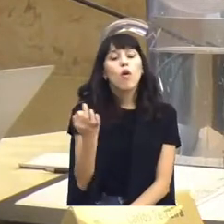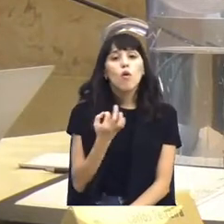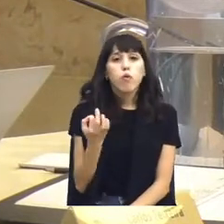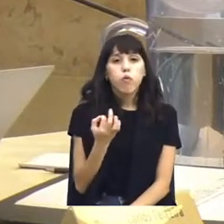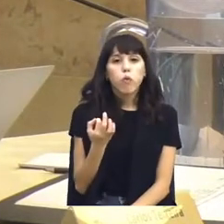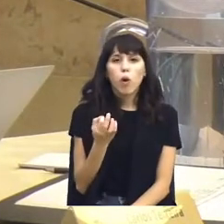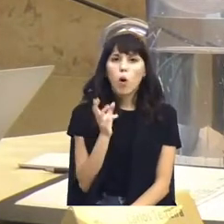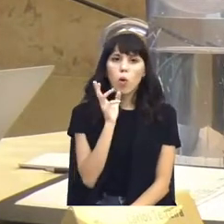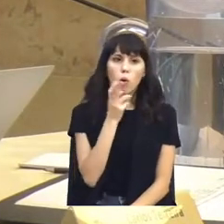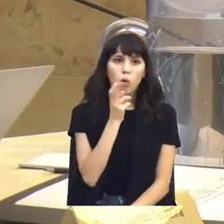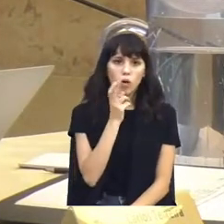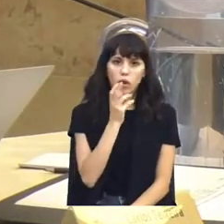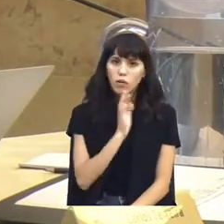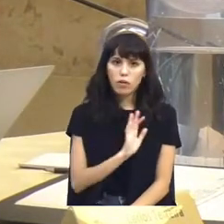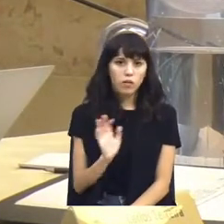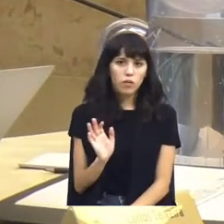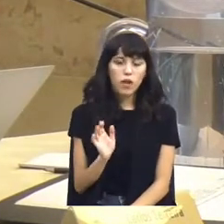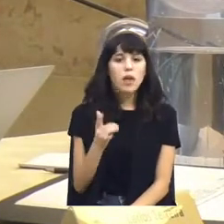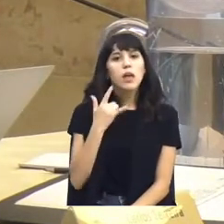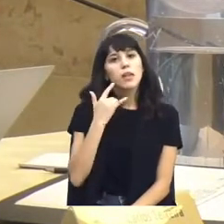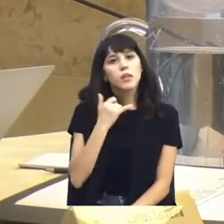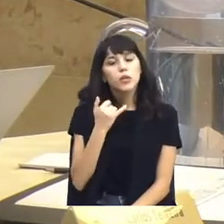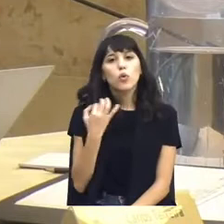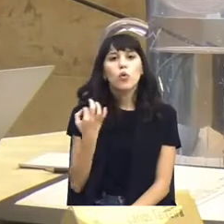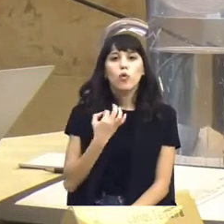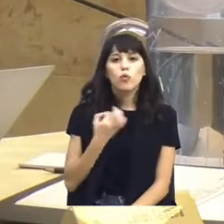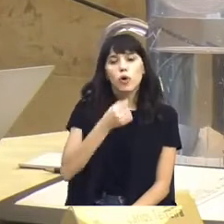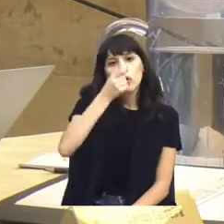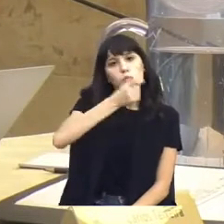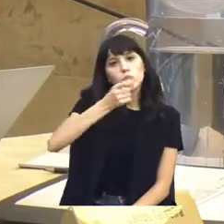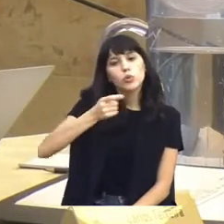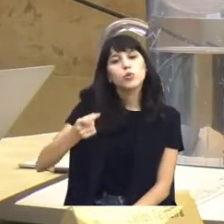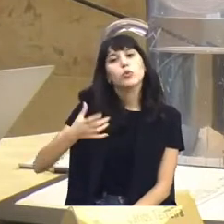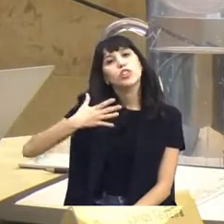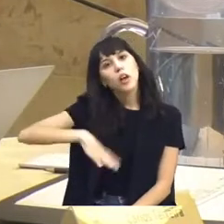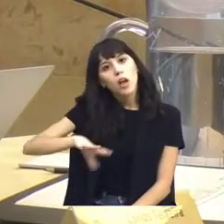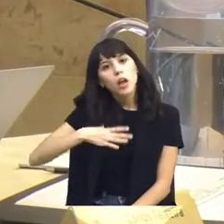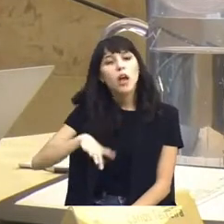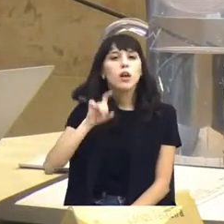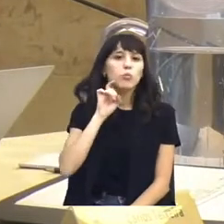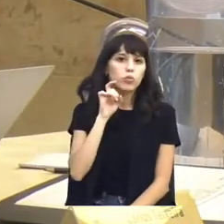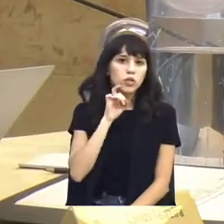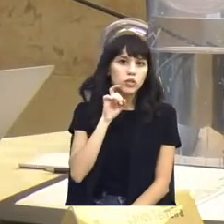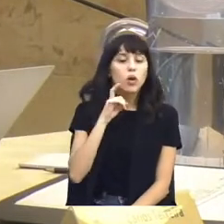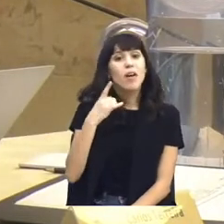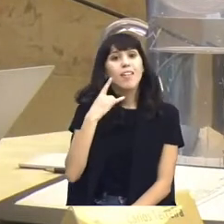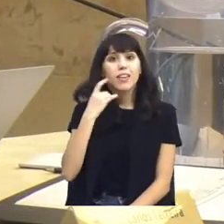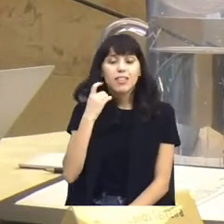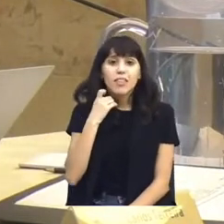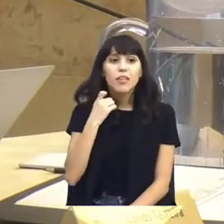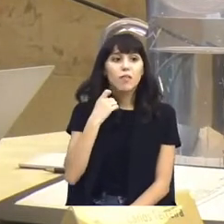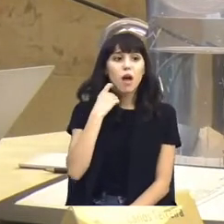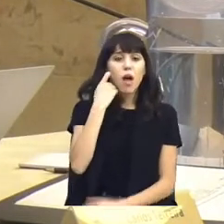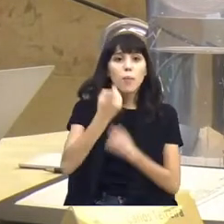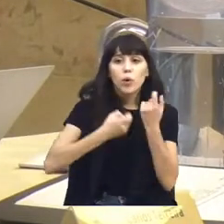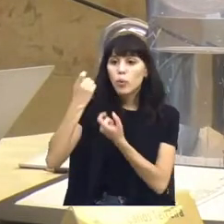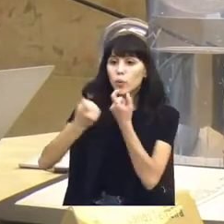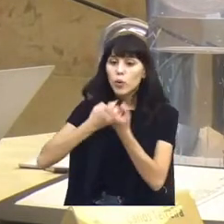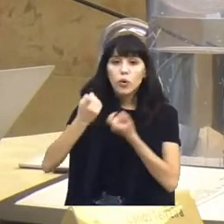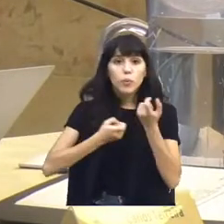tragicamente eh a tentativas empreendidas por pessoas em busca de refúgio tentativas essas Que